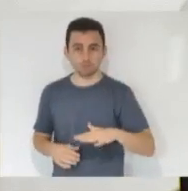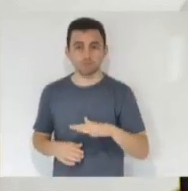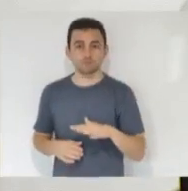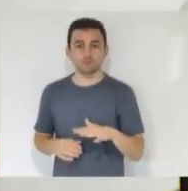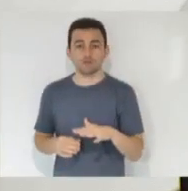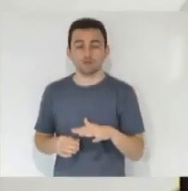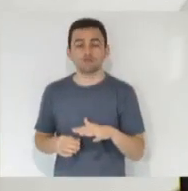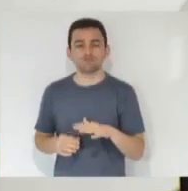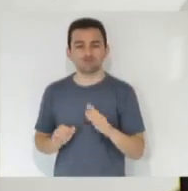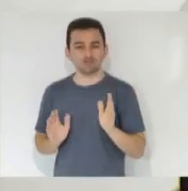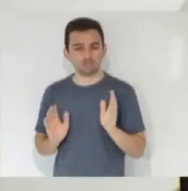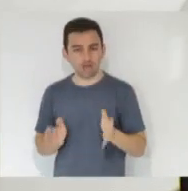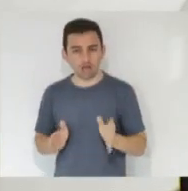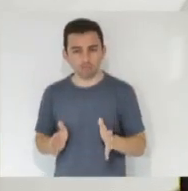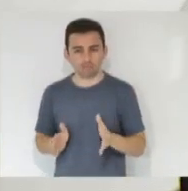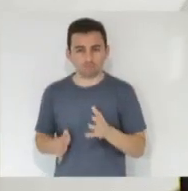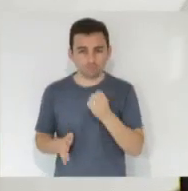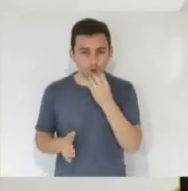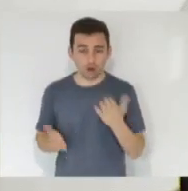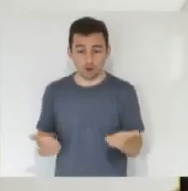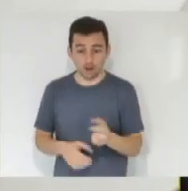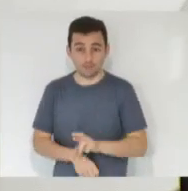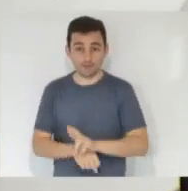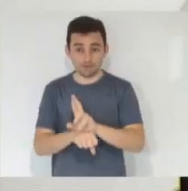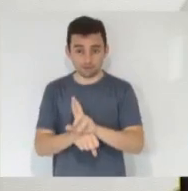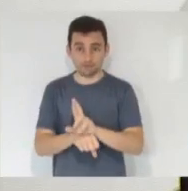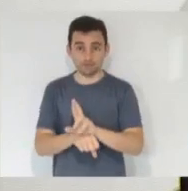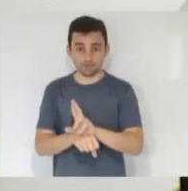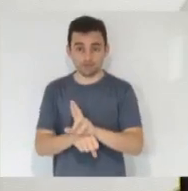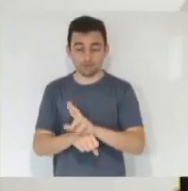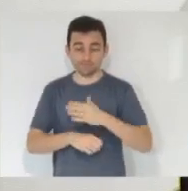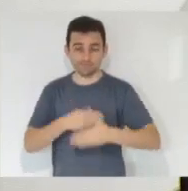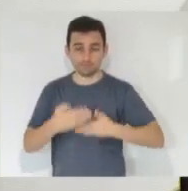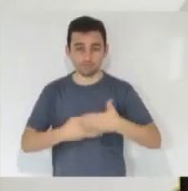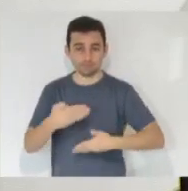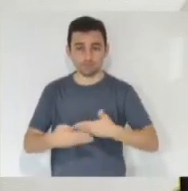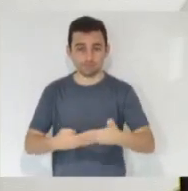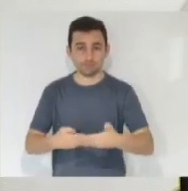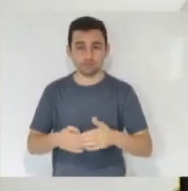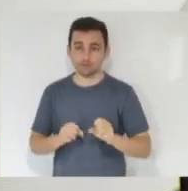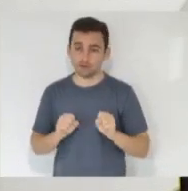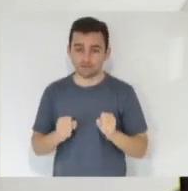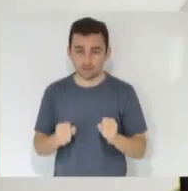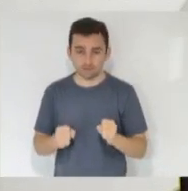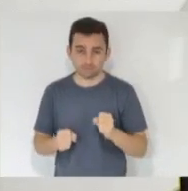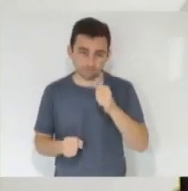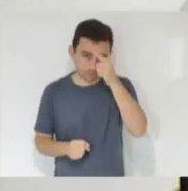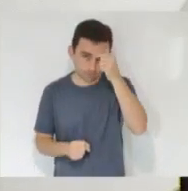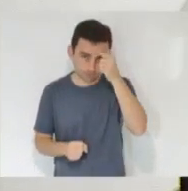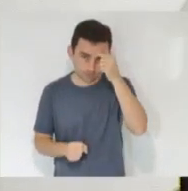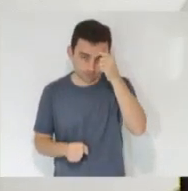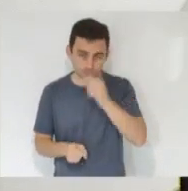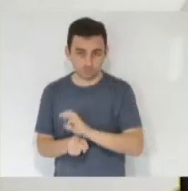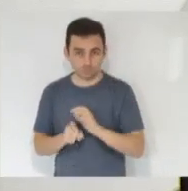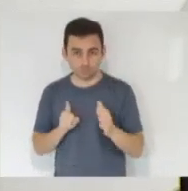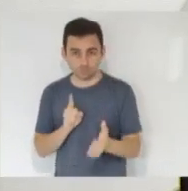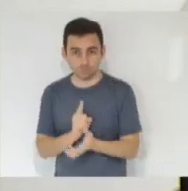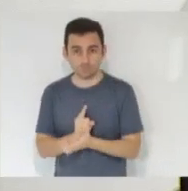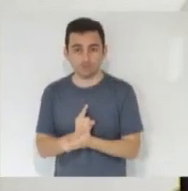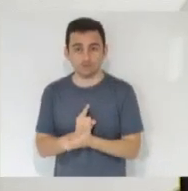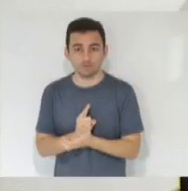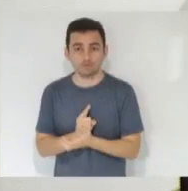Catarina, representou nesse processo em defesa das universidades comunitárias,